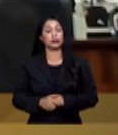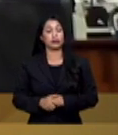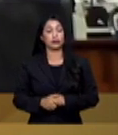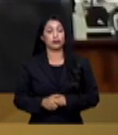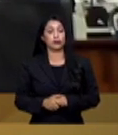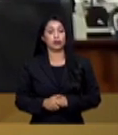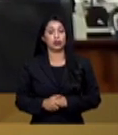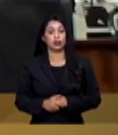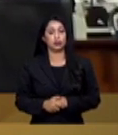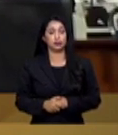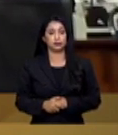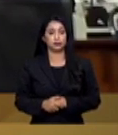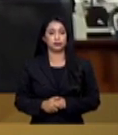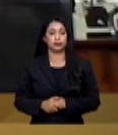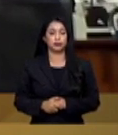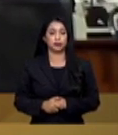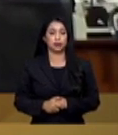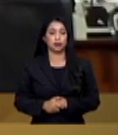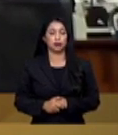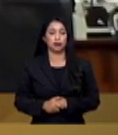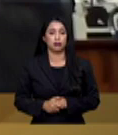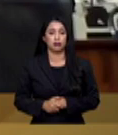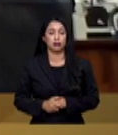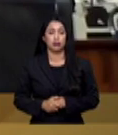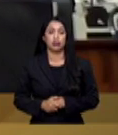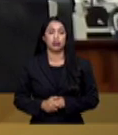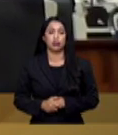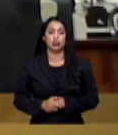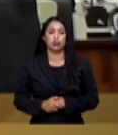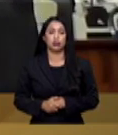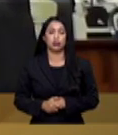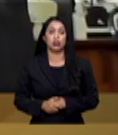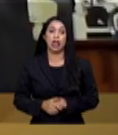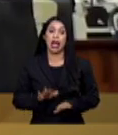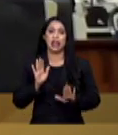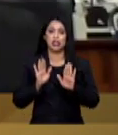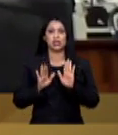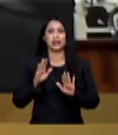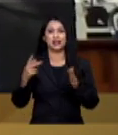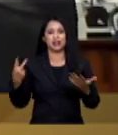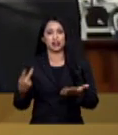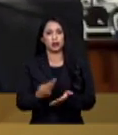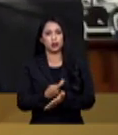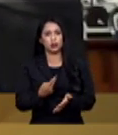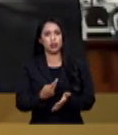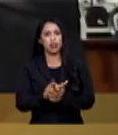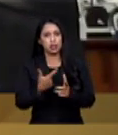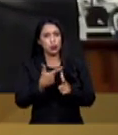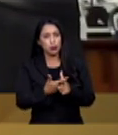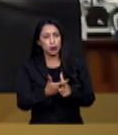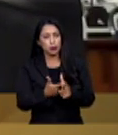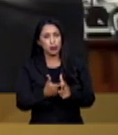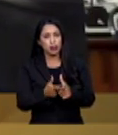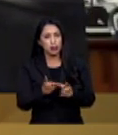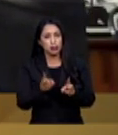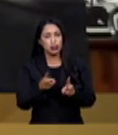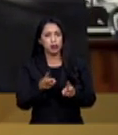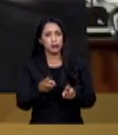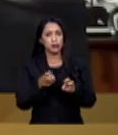gente, às vezes, se depara com essas situações fáticas em que